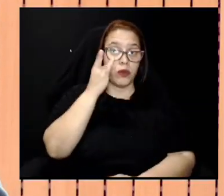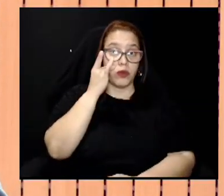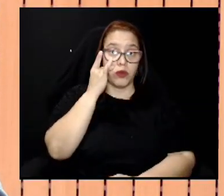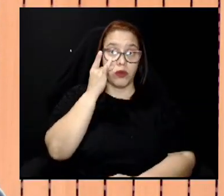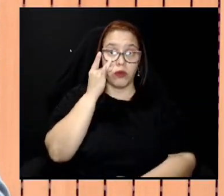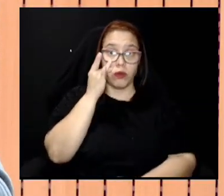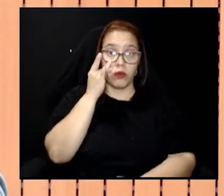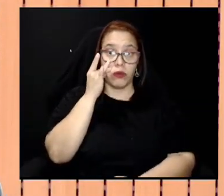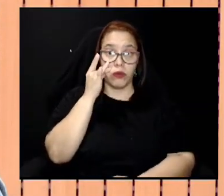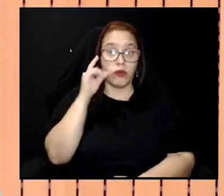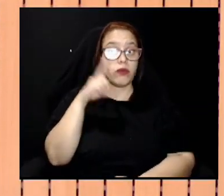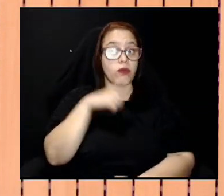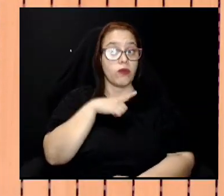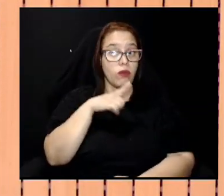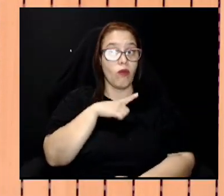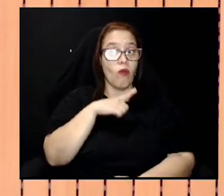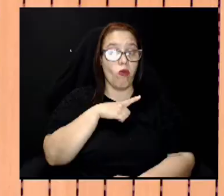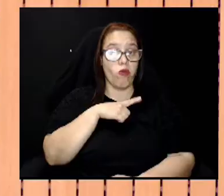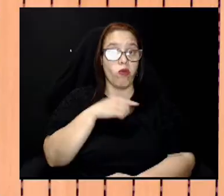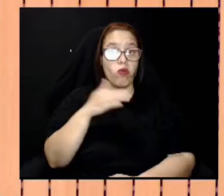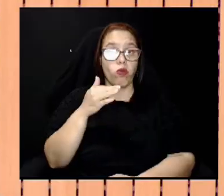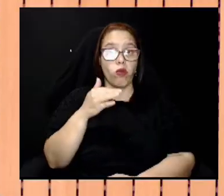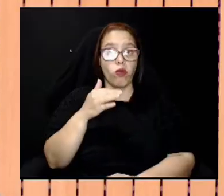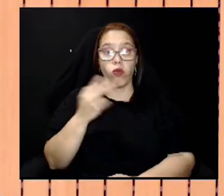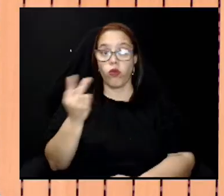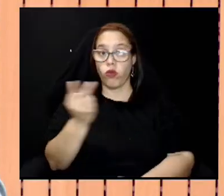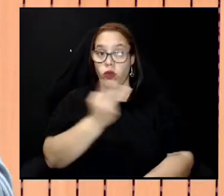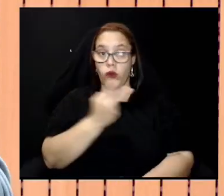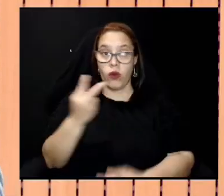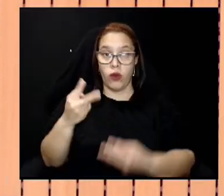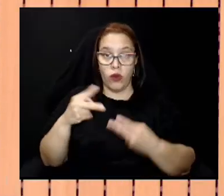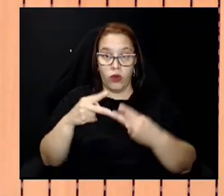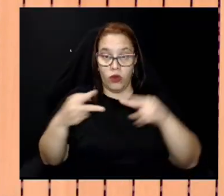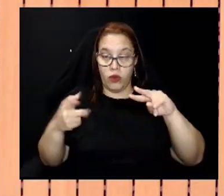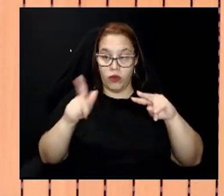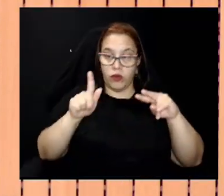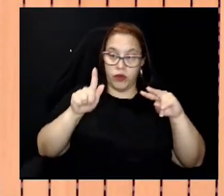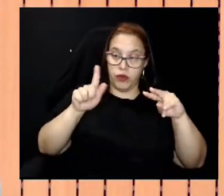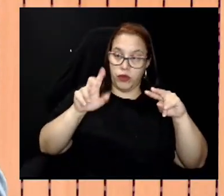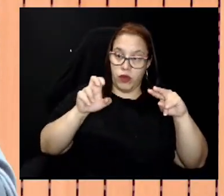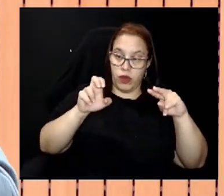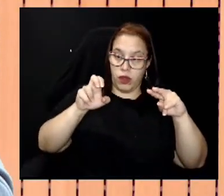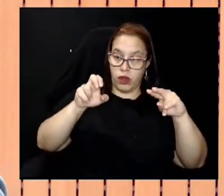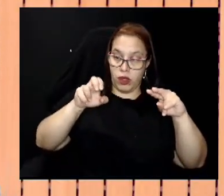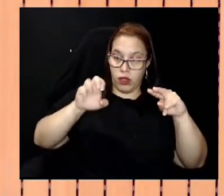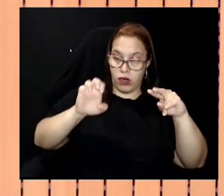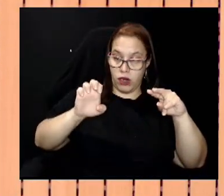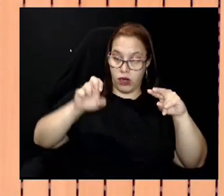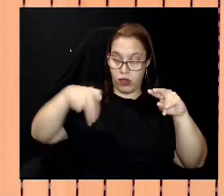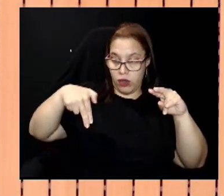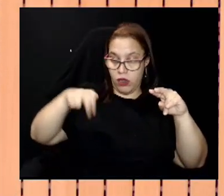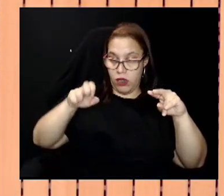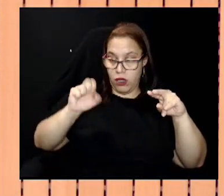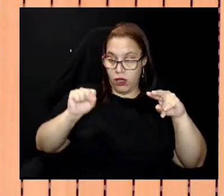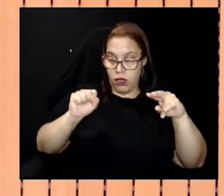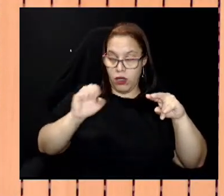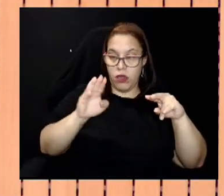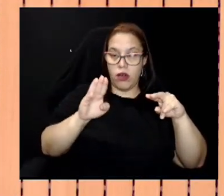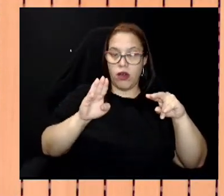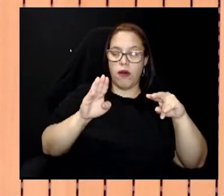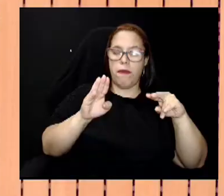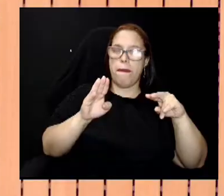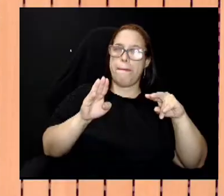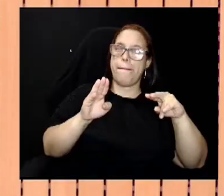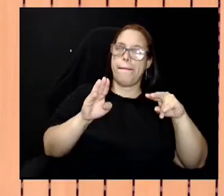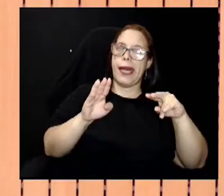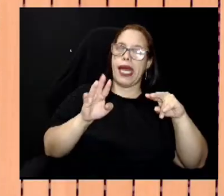tem dois pedacinhos de DNA chamados genes, um deles chama-se BRCA1 e o outro chama-se BRCA2. Essas são